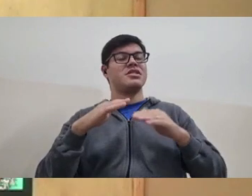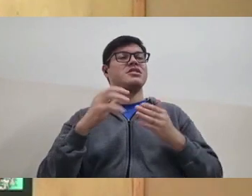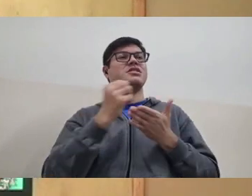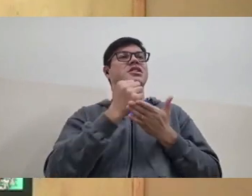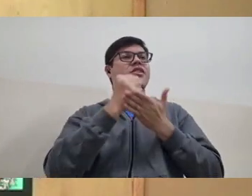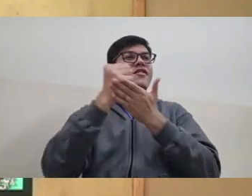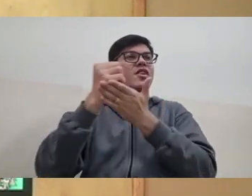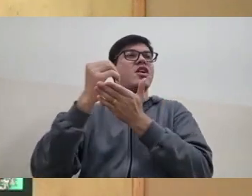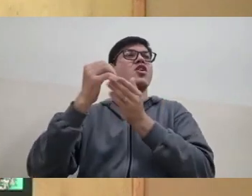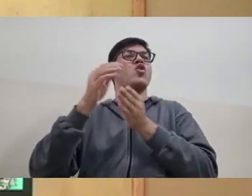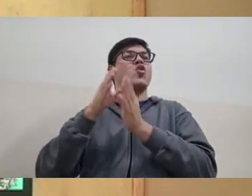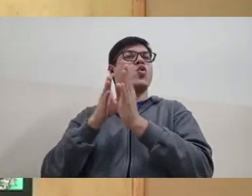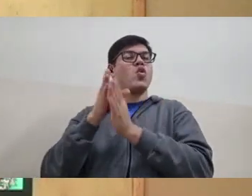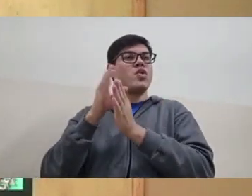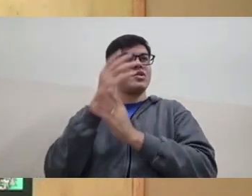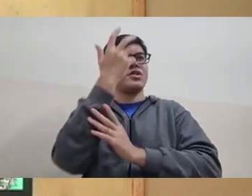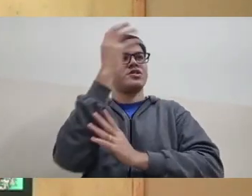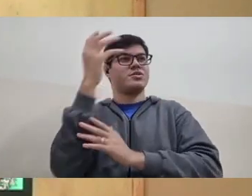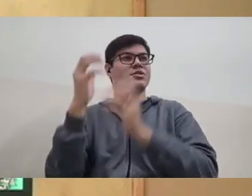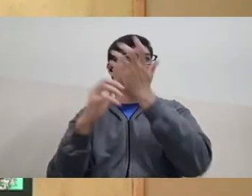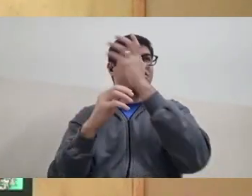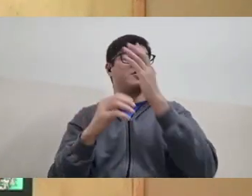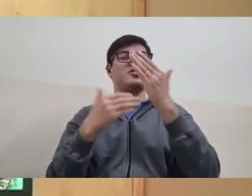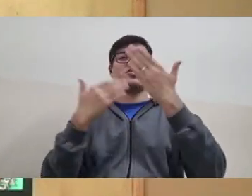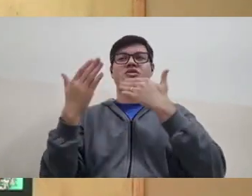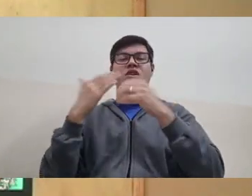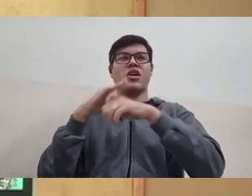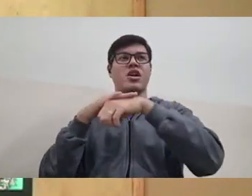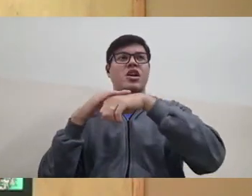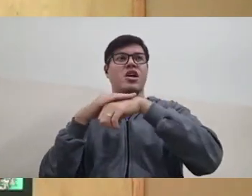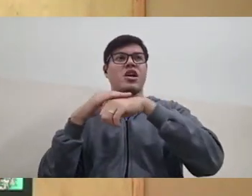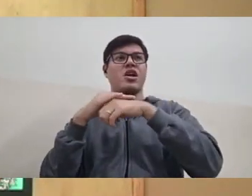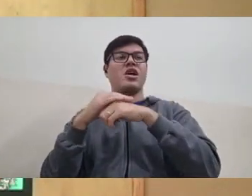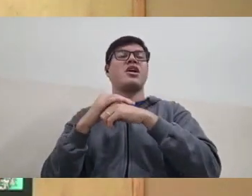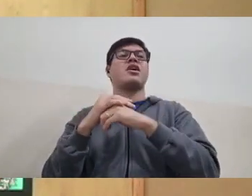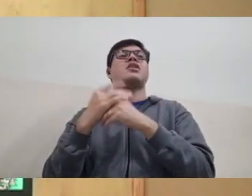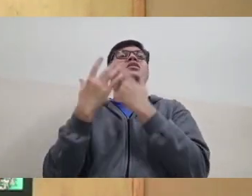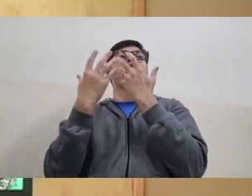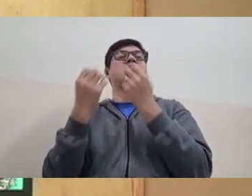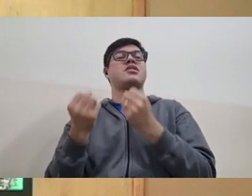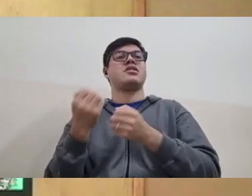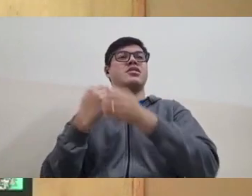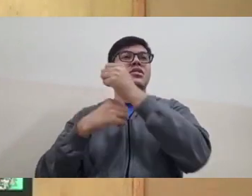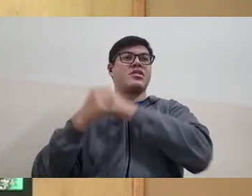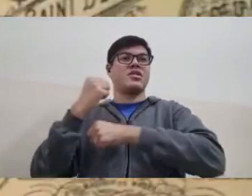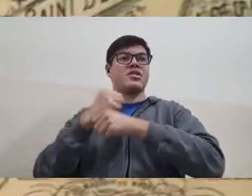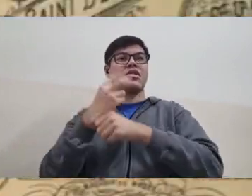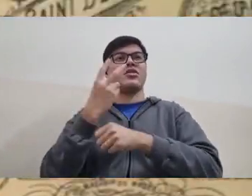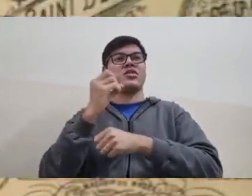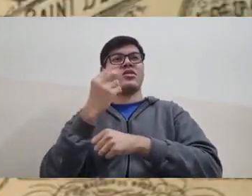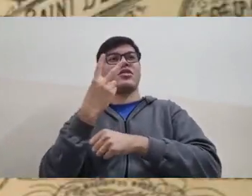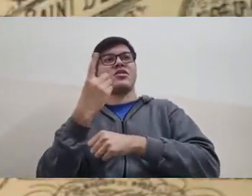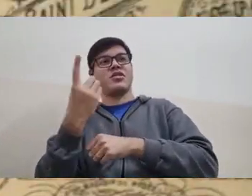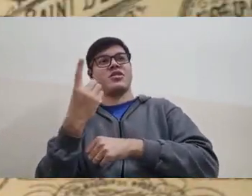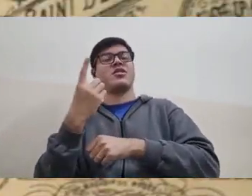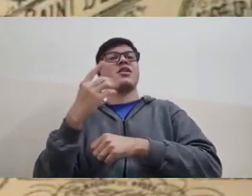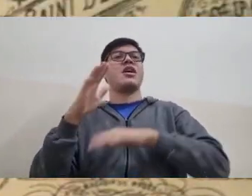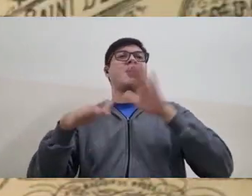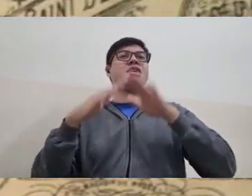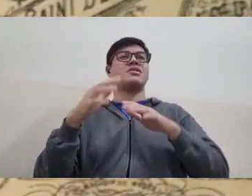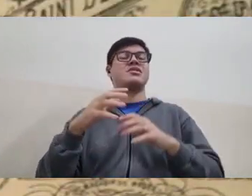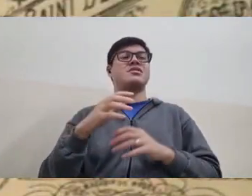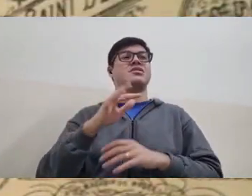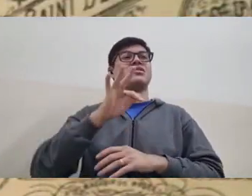do Conselho de Meio Ambiente e a gente fez uma resolução em 2021 sobre isso, que caso esse ficus